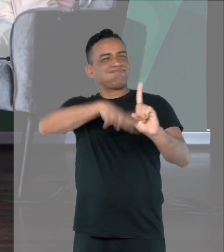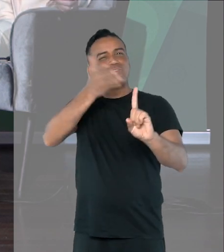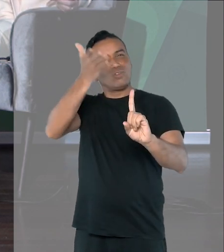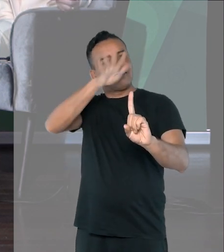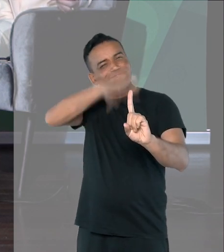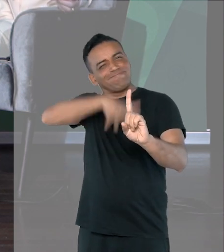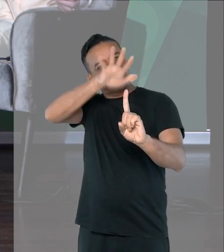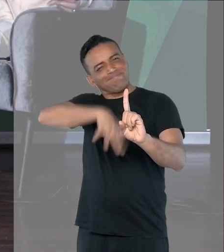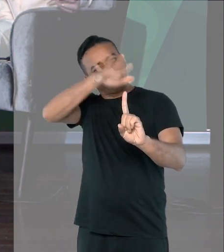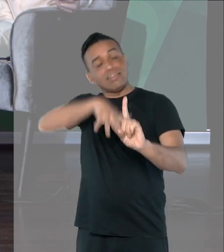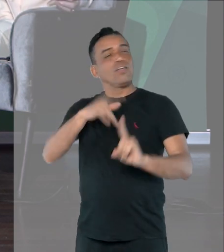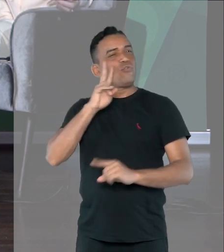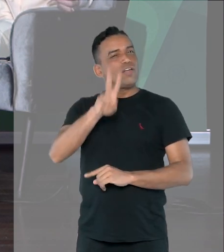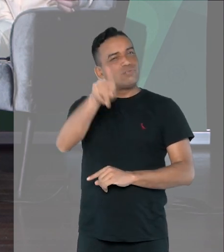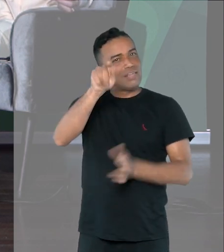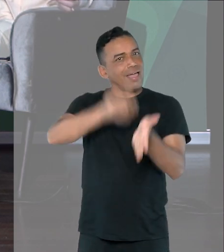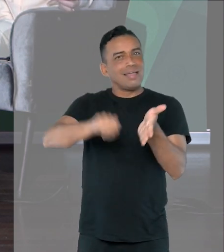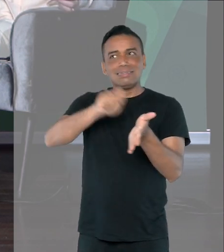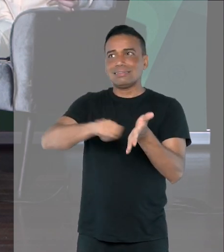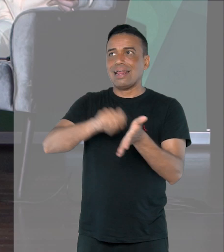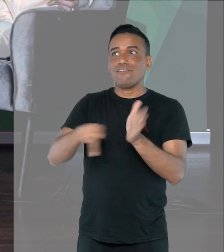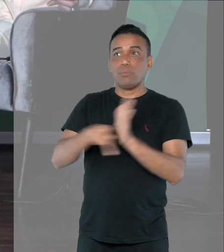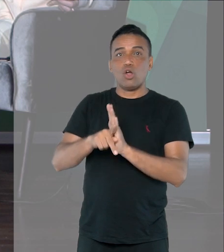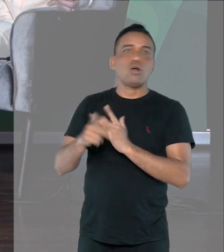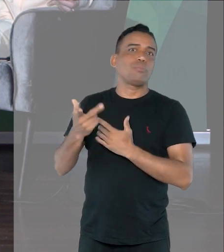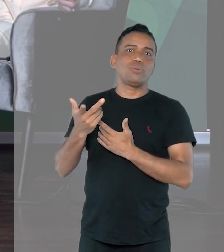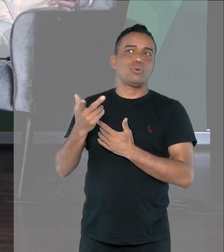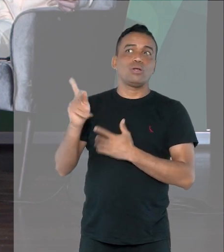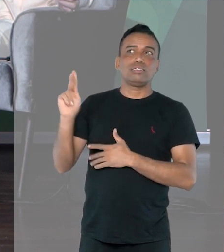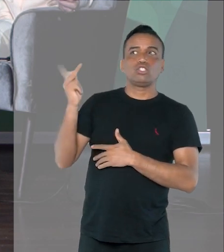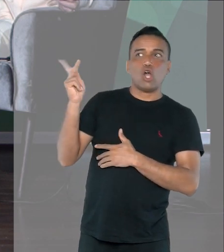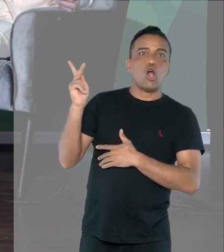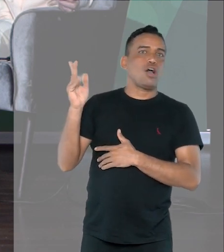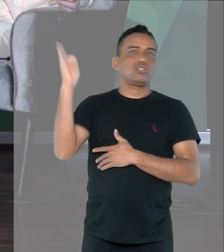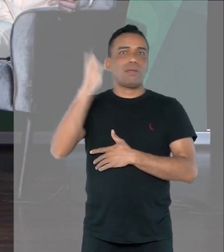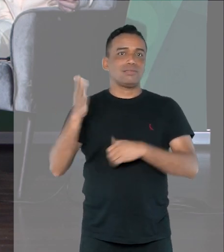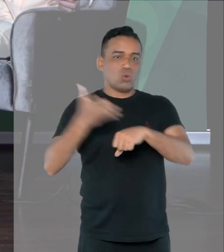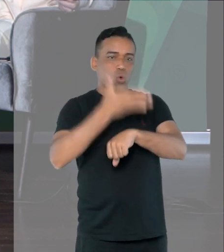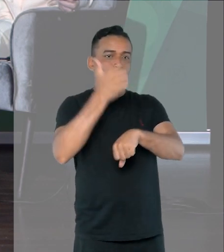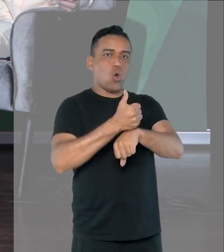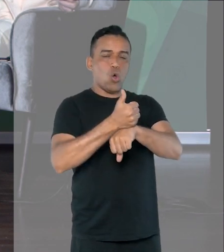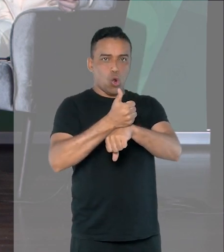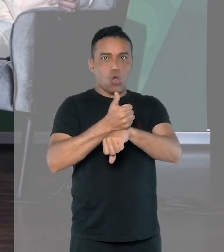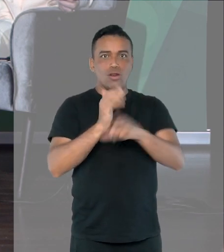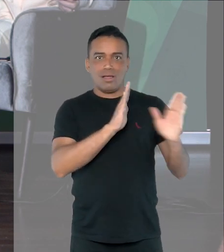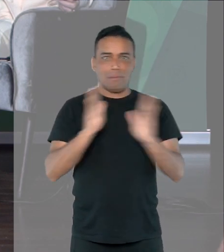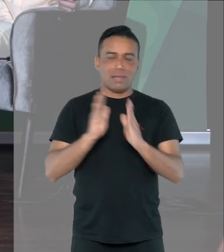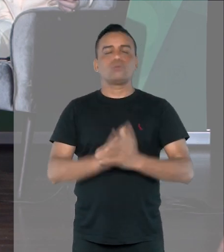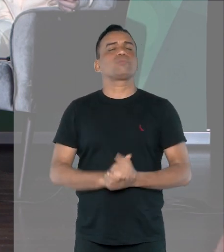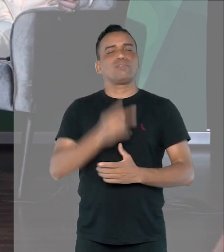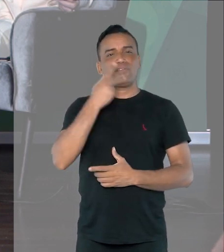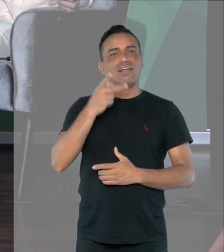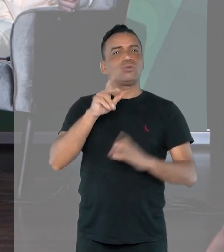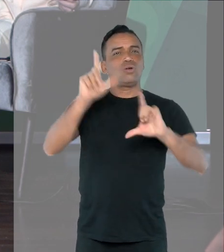o negócio é o seguinte, eu vejo que a senhora escreve muito sobre o Brasil, colônia. Eu quero saber, porque a senhora está falando